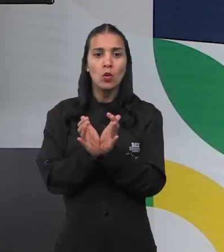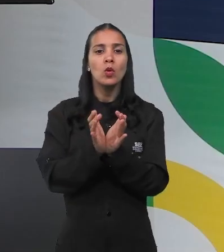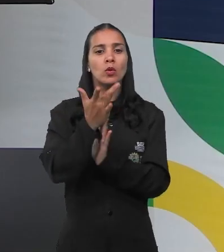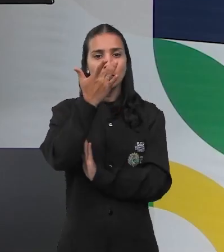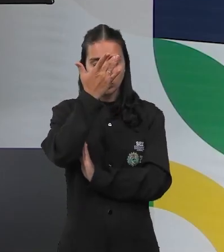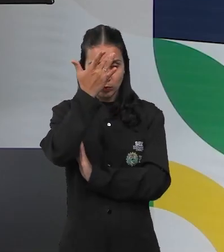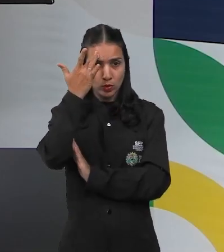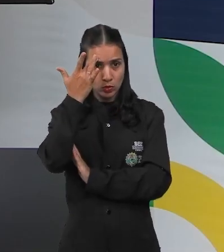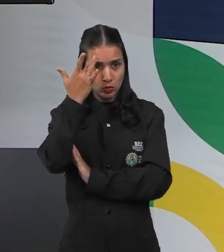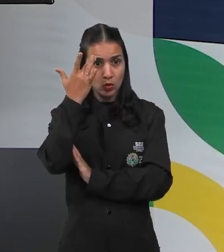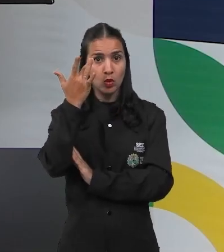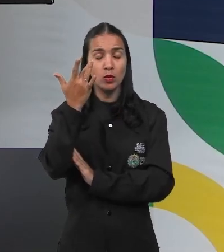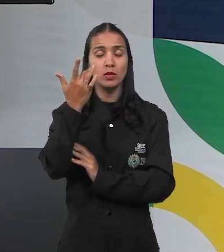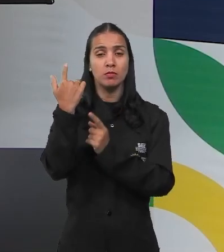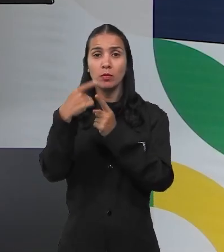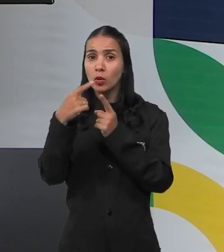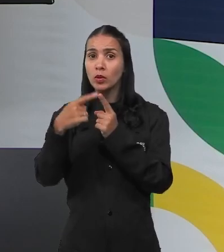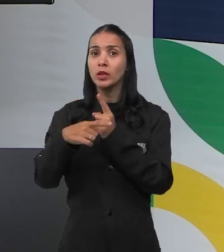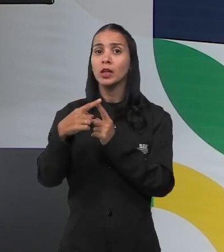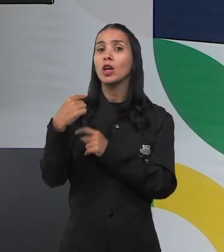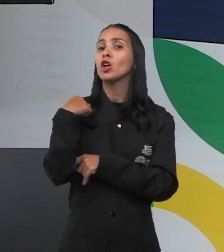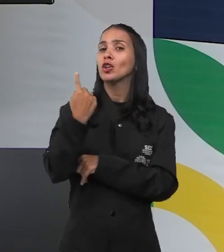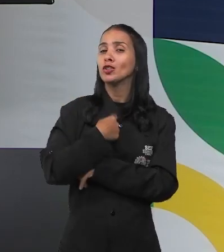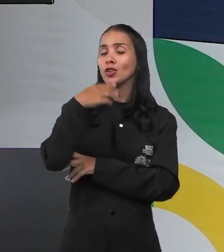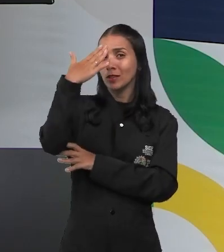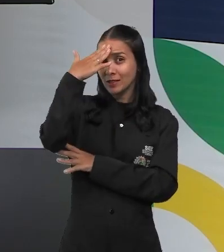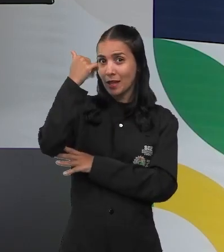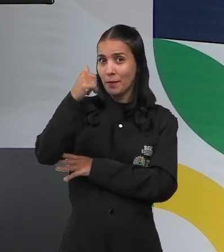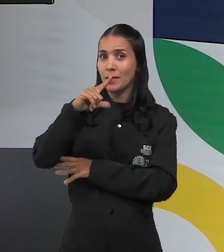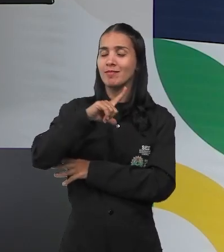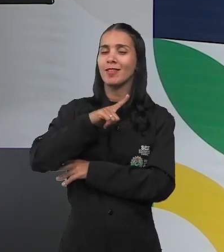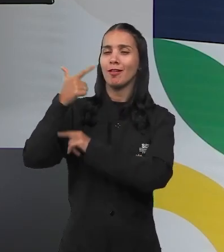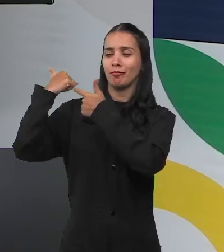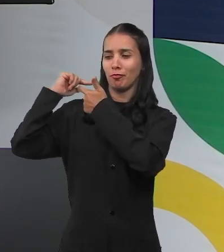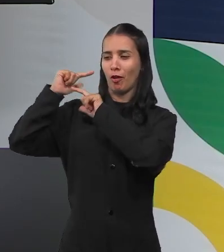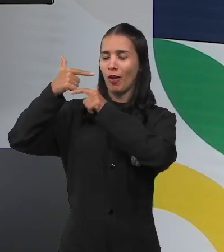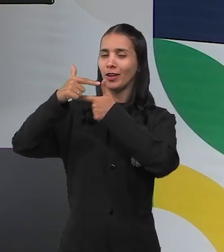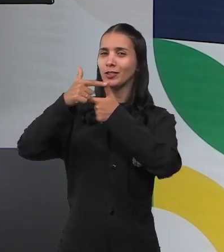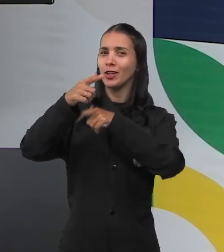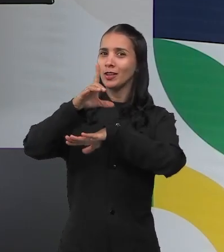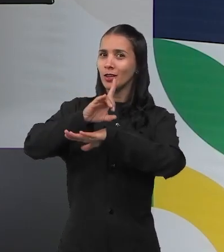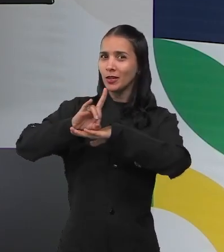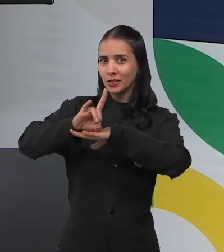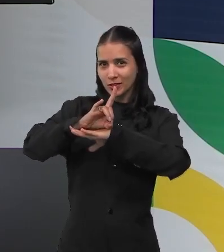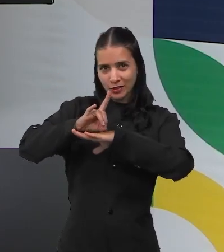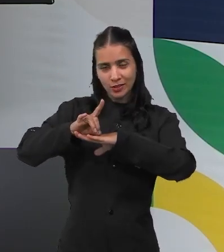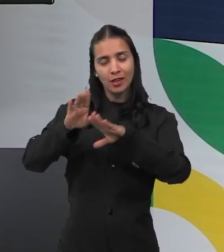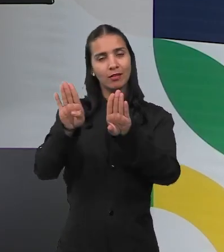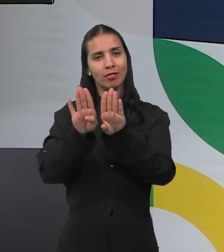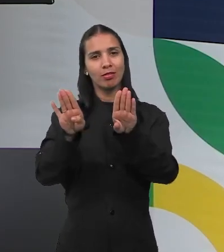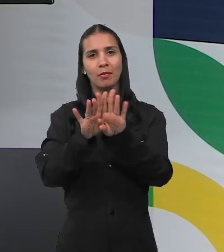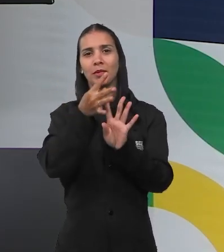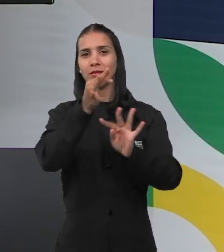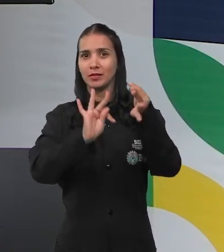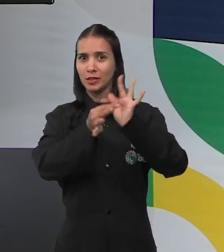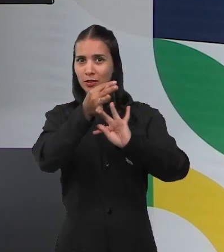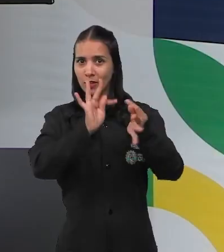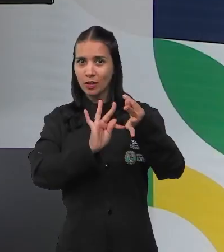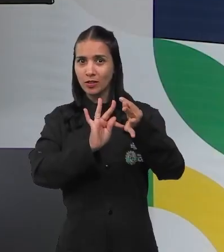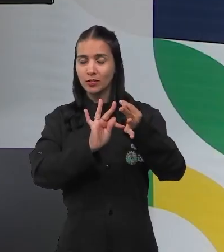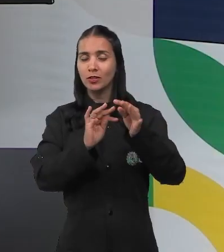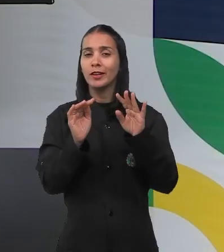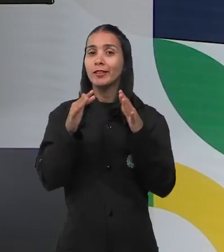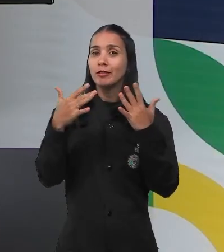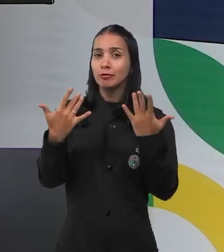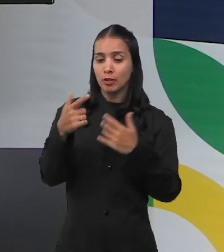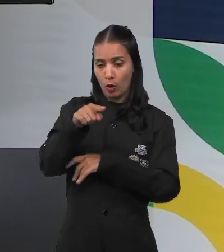gente sabe que a gente está em uma geração totalmente tecnológica e digital e que esse público ele